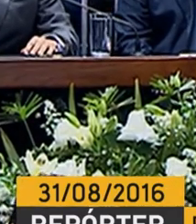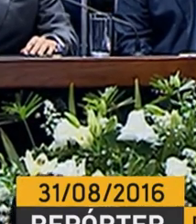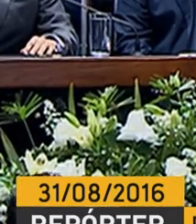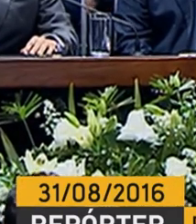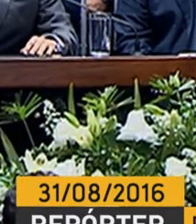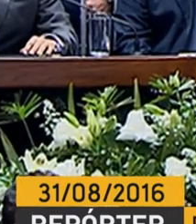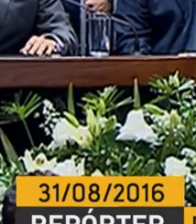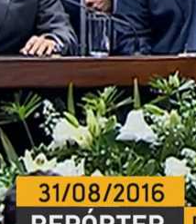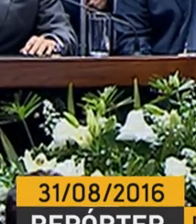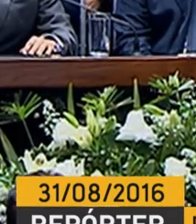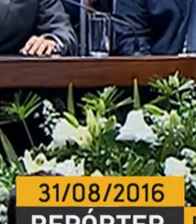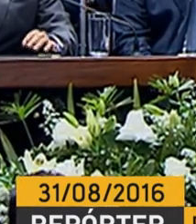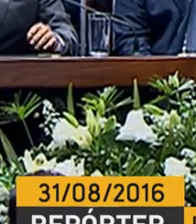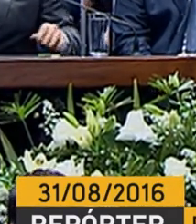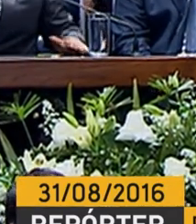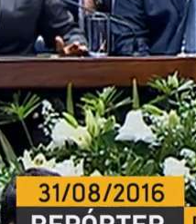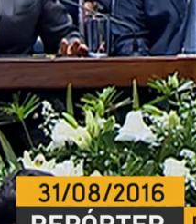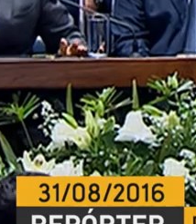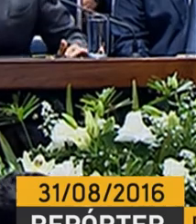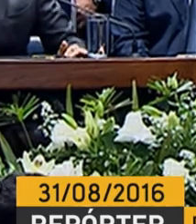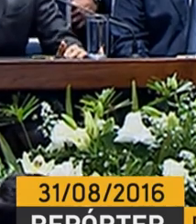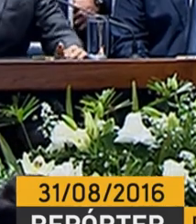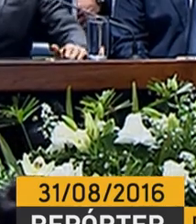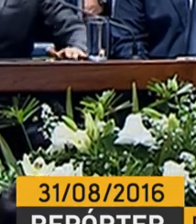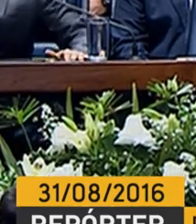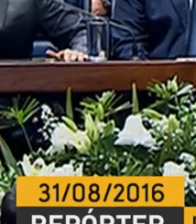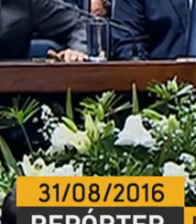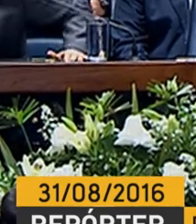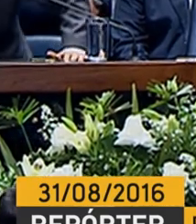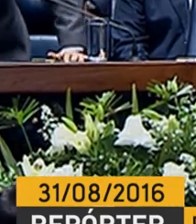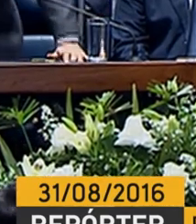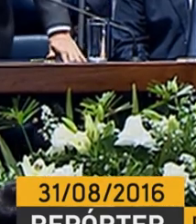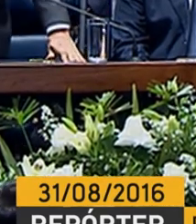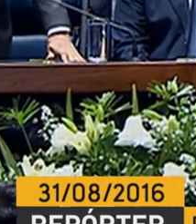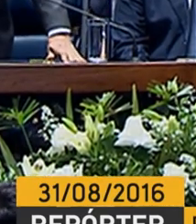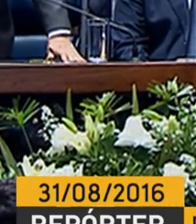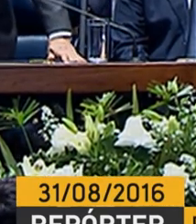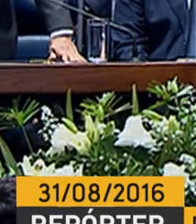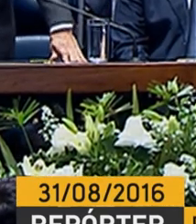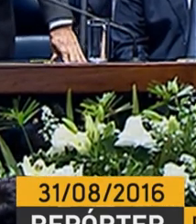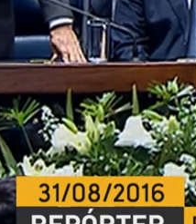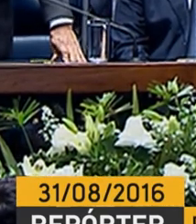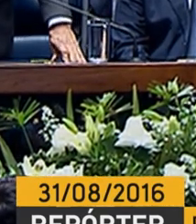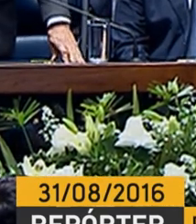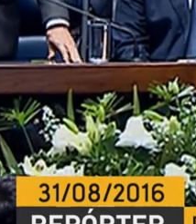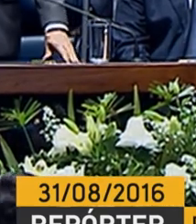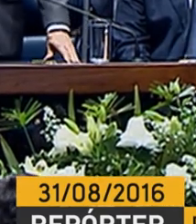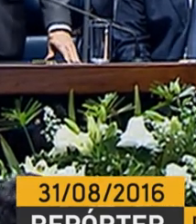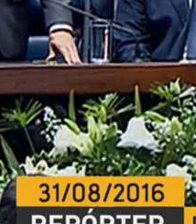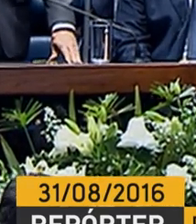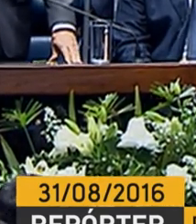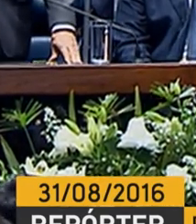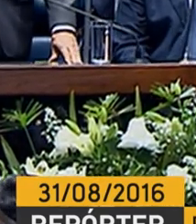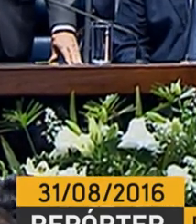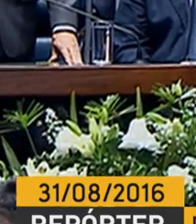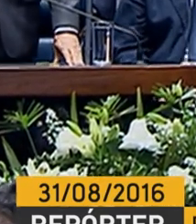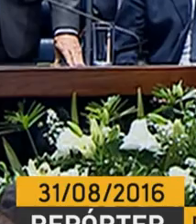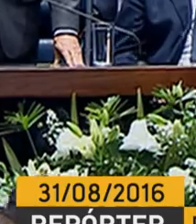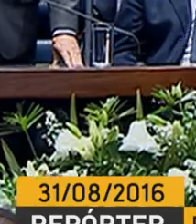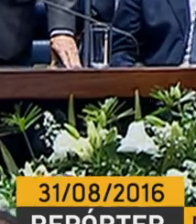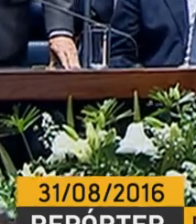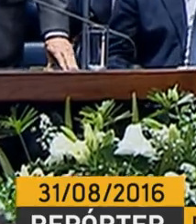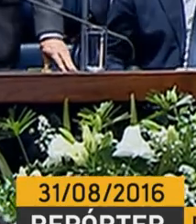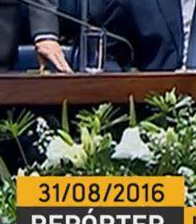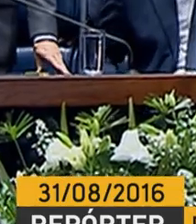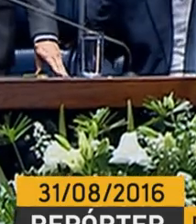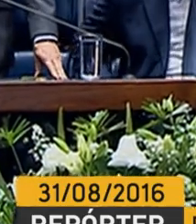compromisso constitucional. Convido o excelentíssimo senhor presidente Michel Temer a prestar